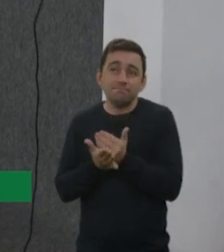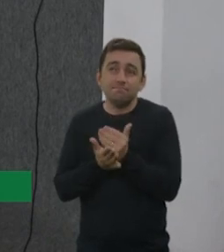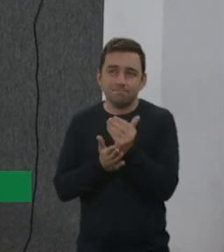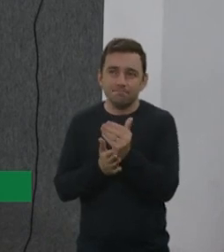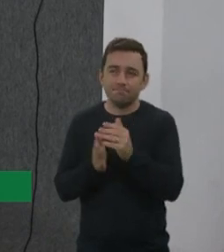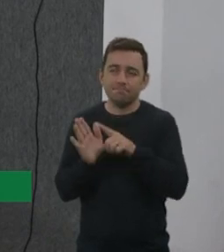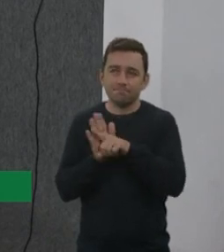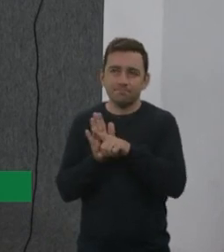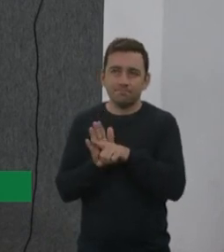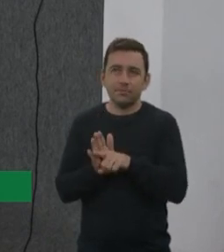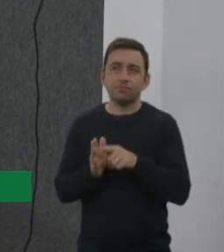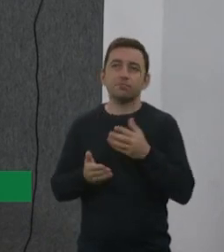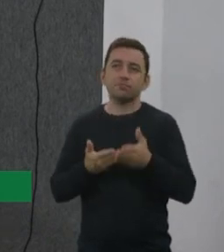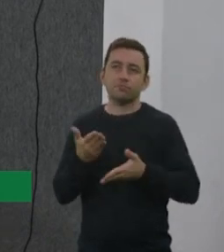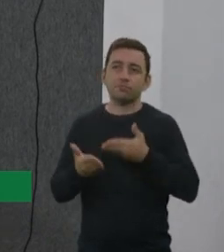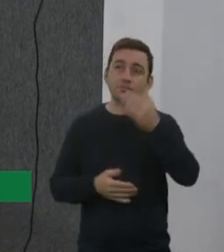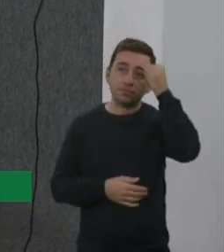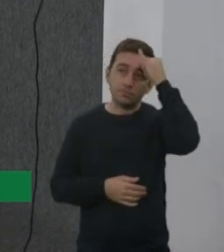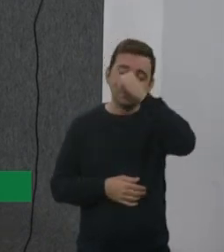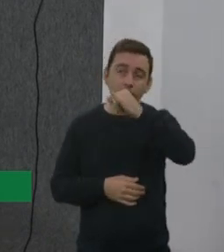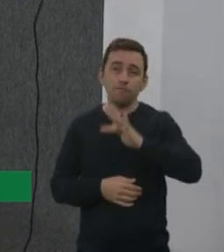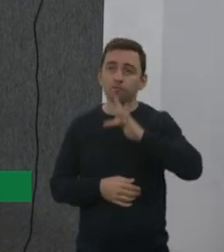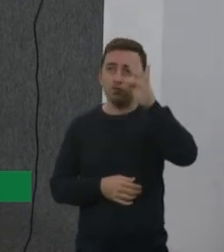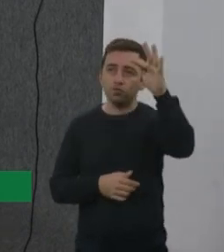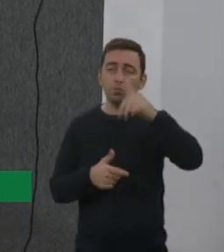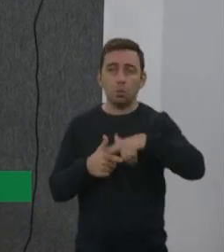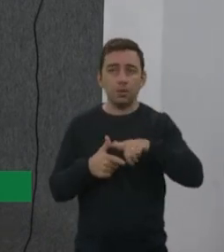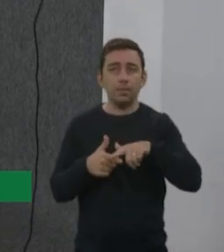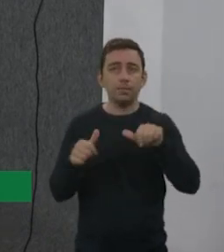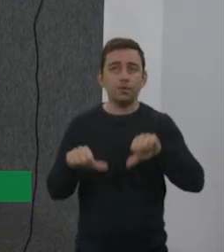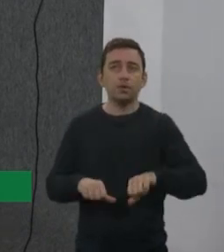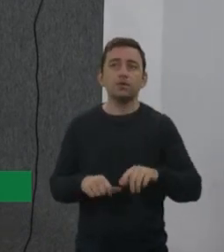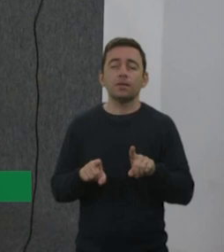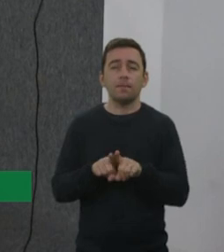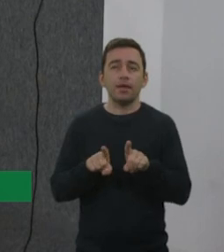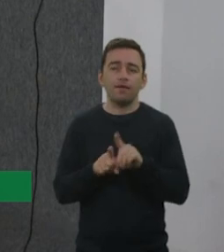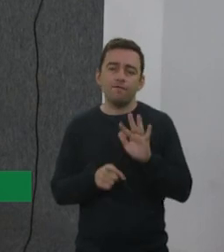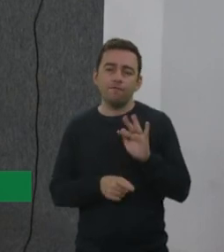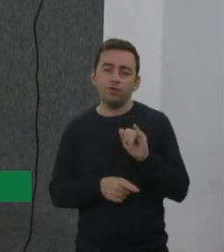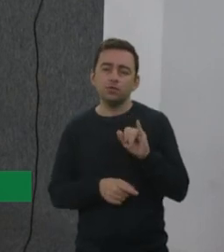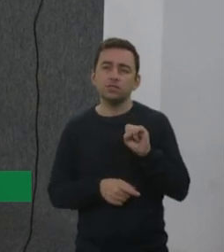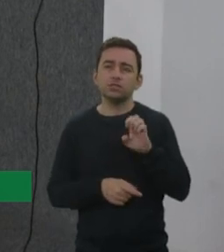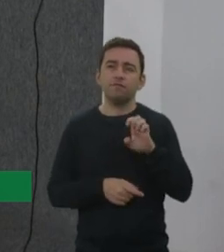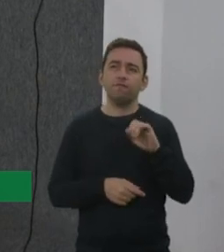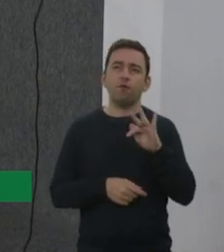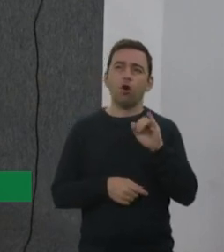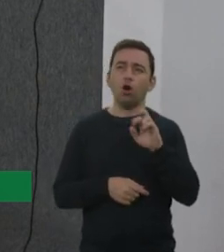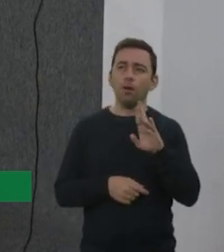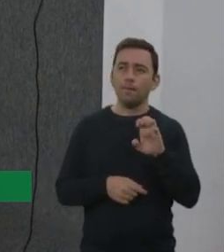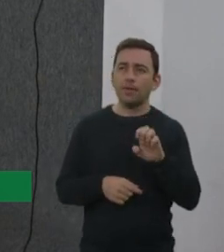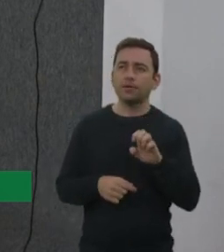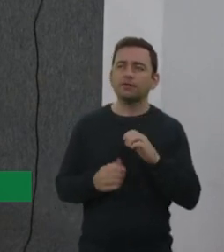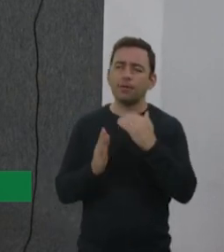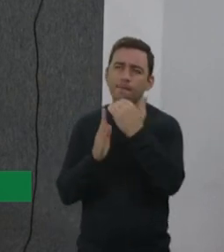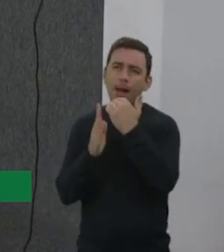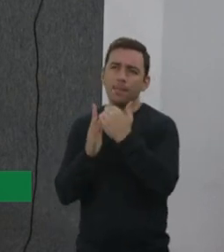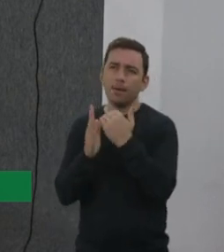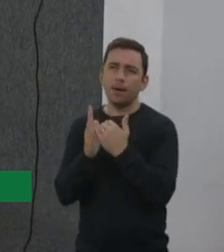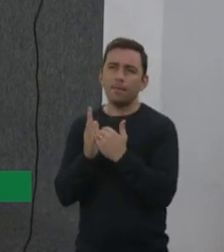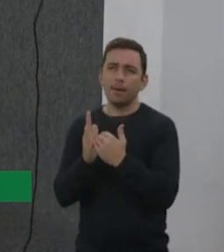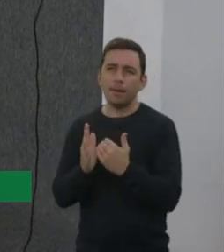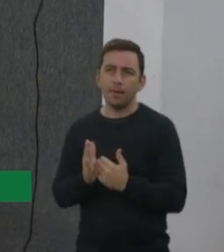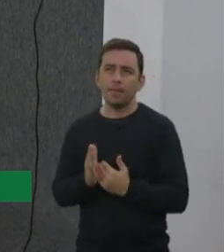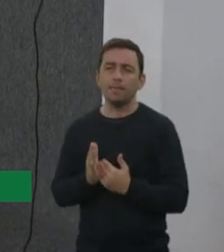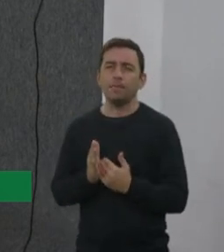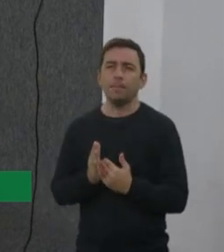diagnóstico, o seu tratamento para evitar sequelas. A doença falciforme, a fibrose cística, a hiperplasia da adrenal congênita e a deficiência de